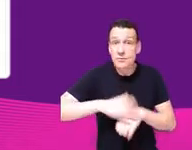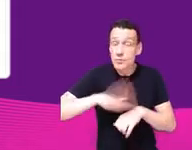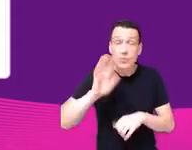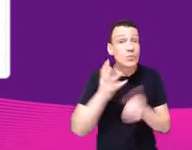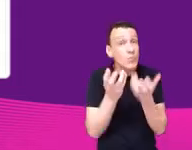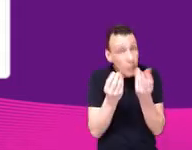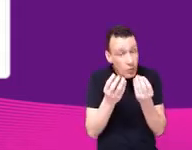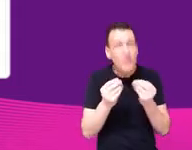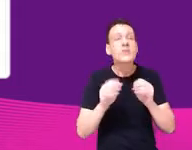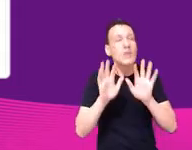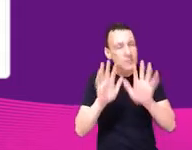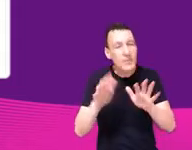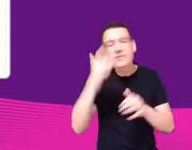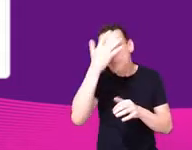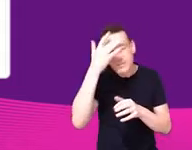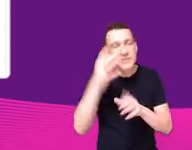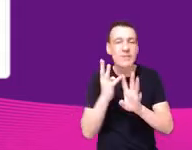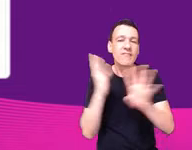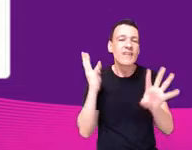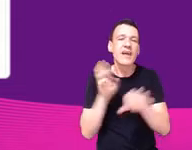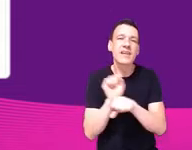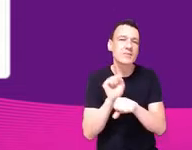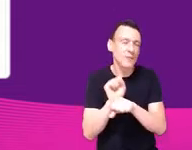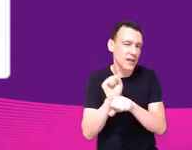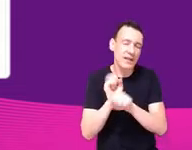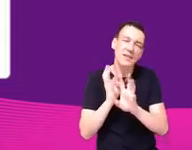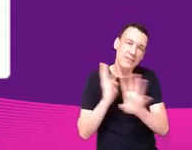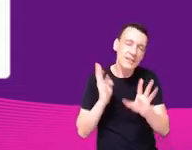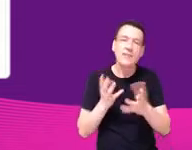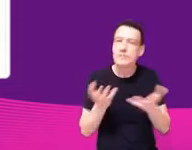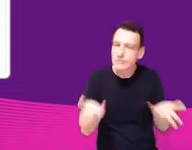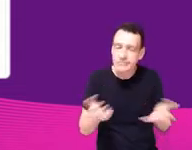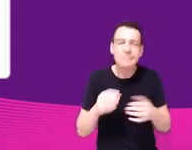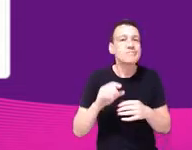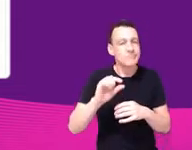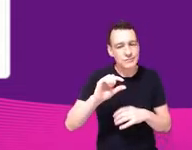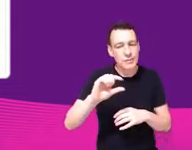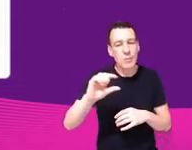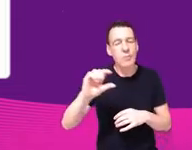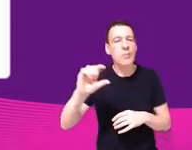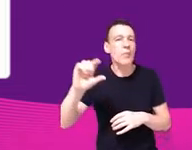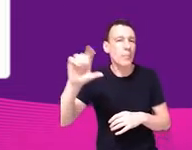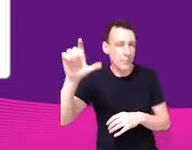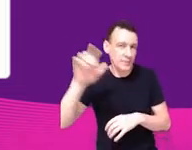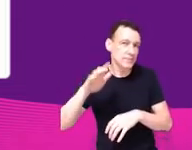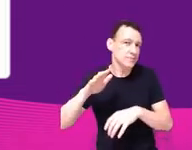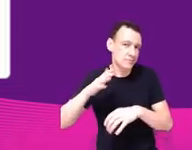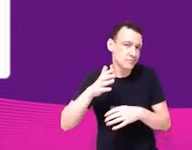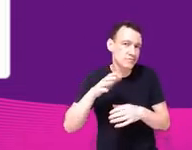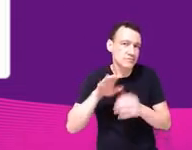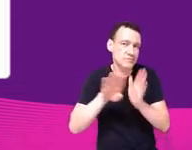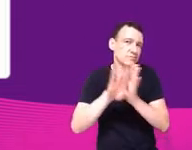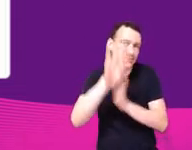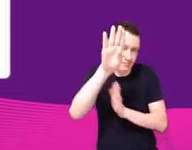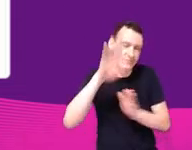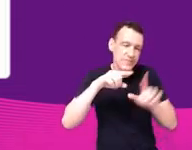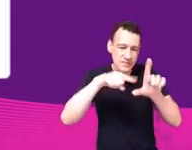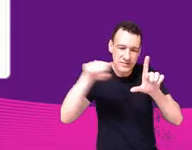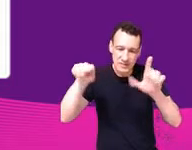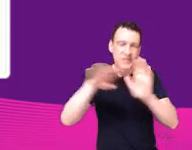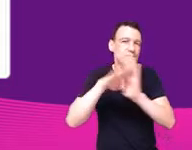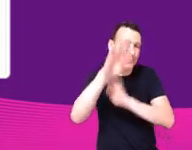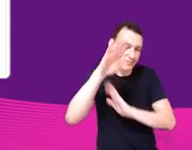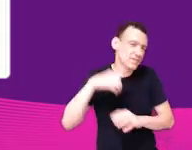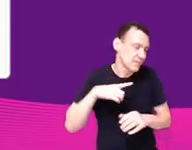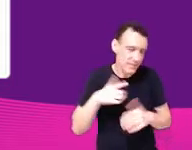de pacientes em lista de espera aumenta um pouquinho, né, ao longo do tempo. Esse aqui são a lista de pacientes inativos,